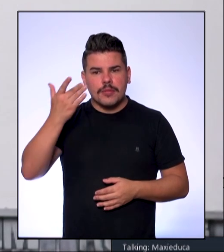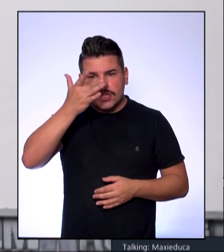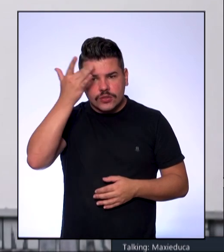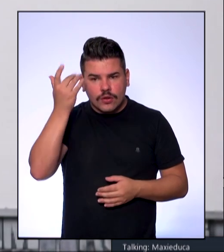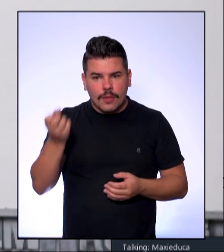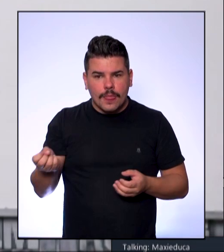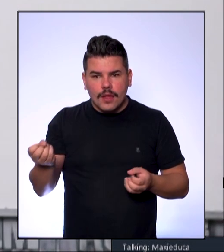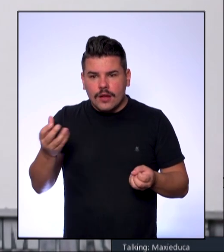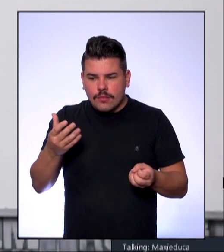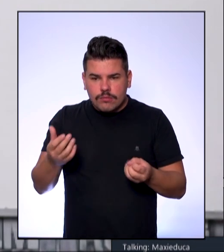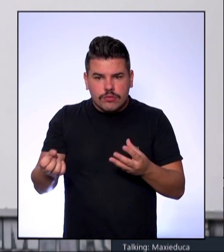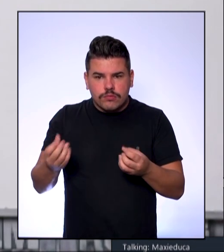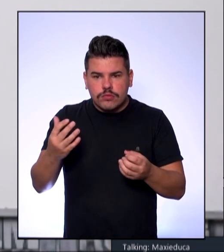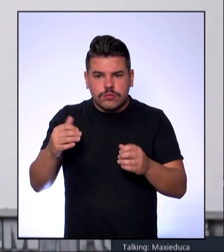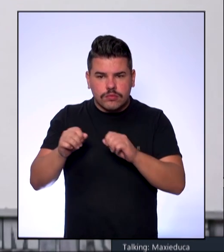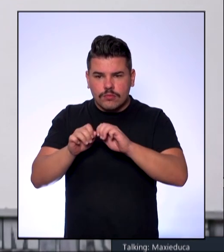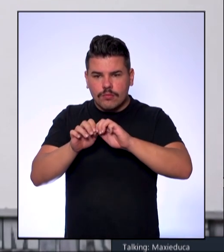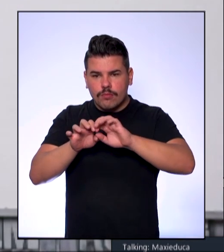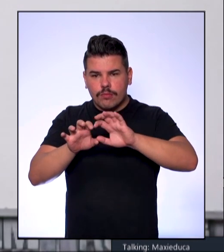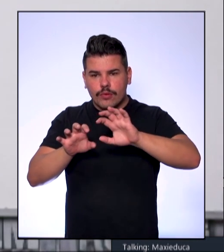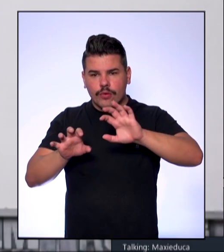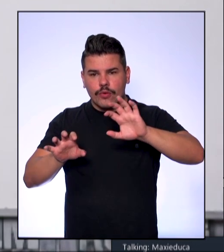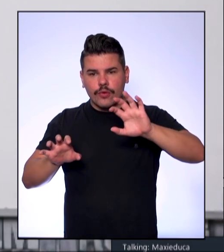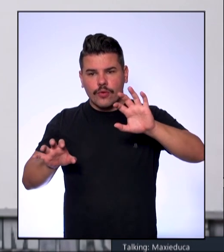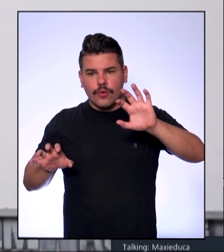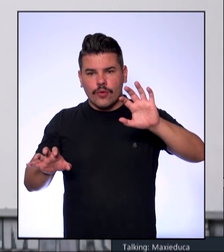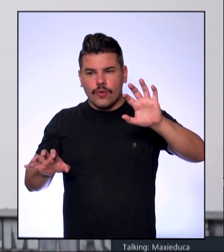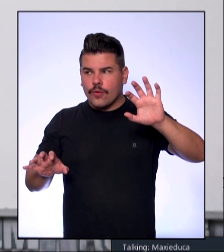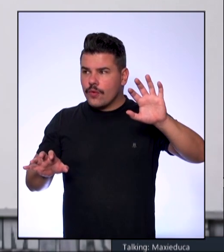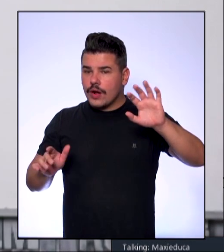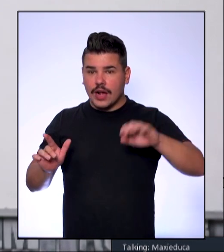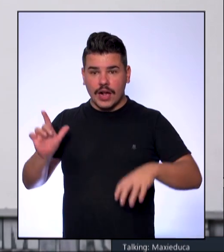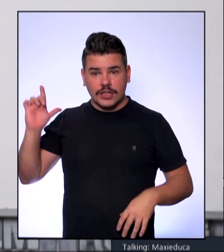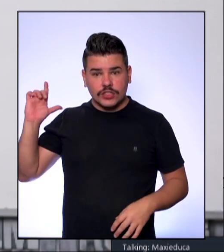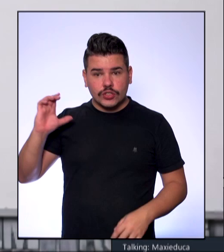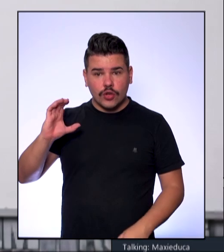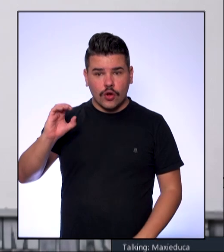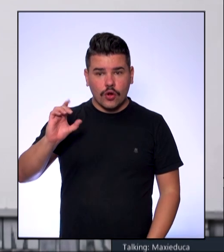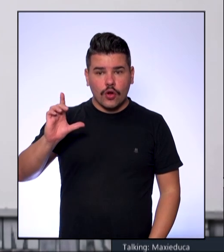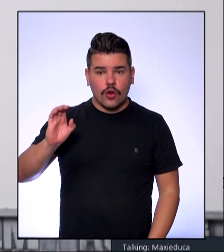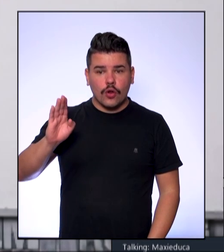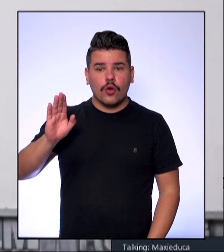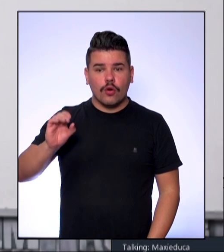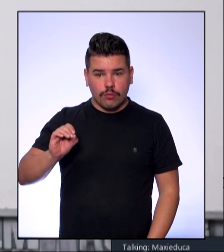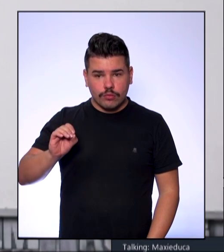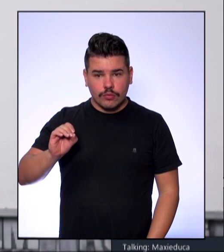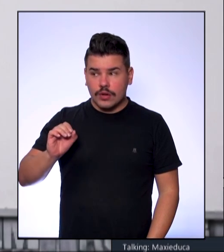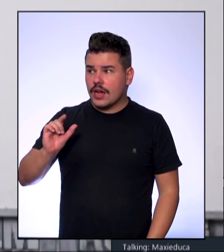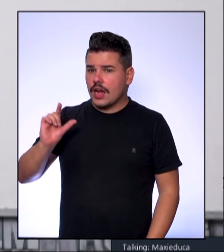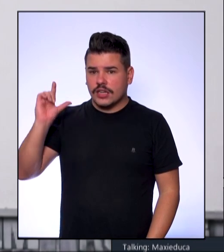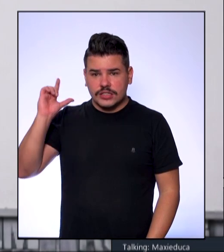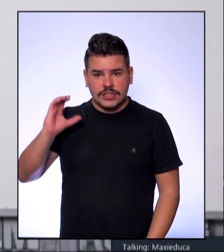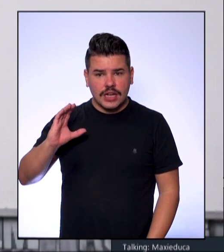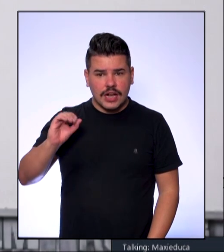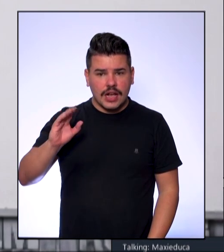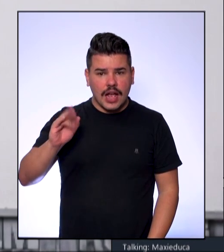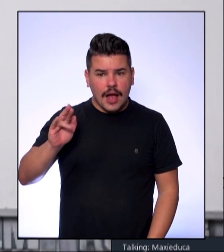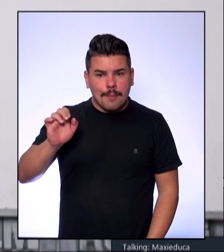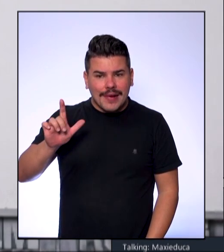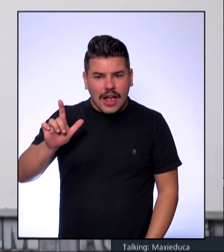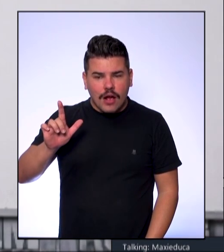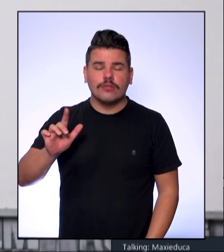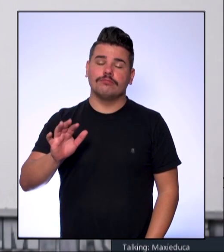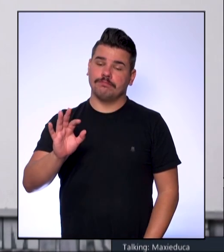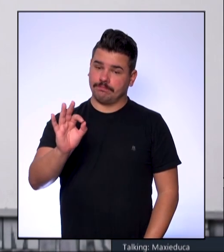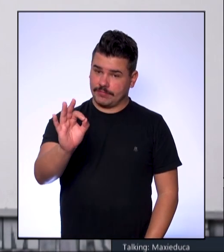de pessoas na América antes da chegada de Colombo e Cabral? Exatamente. Tá, mas e como